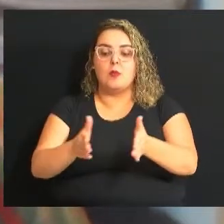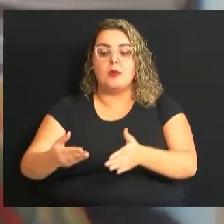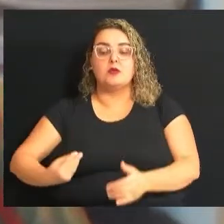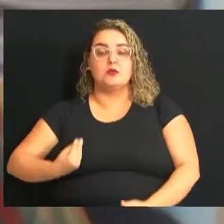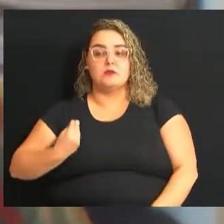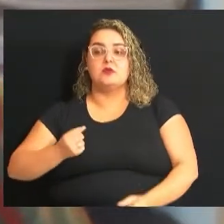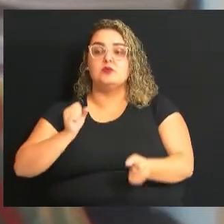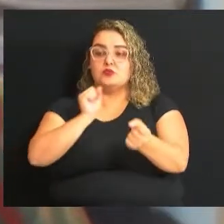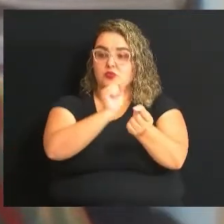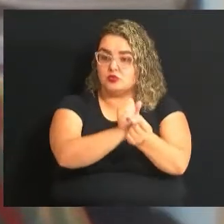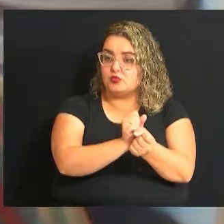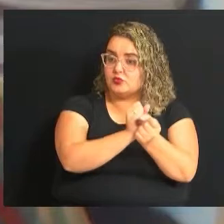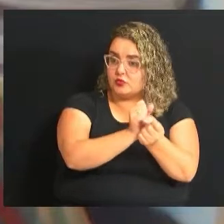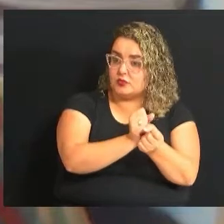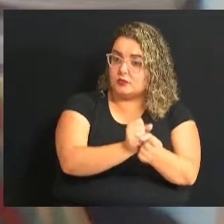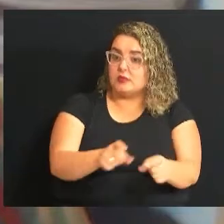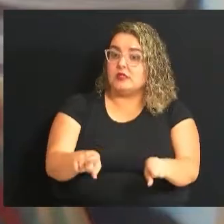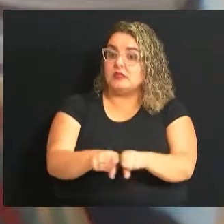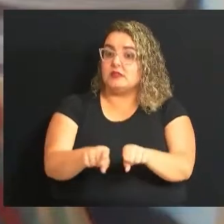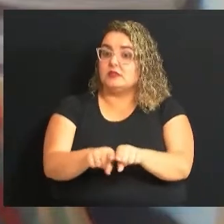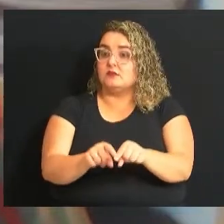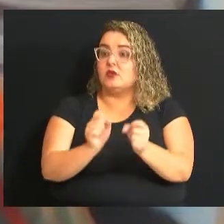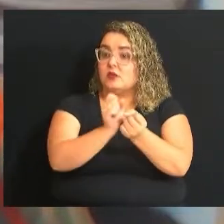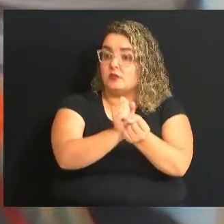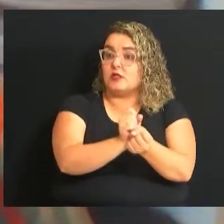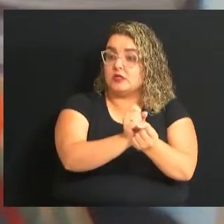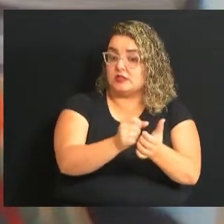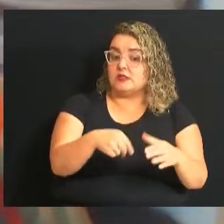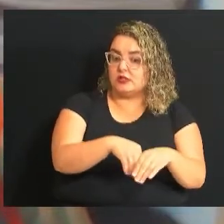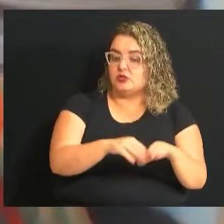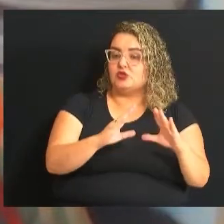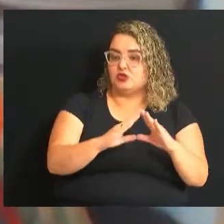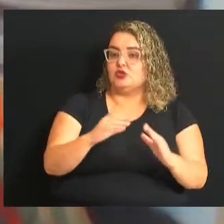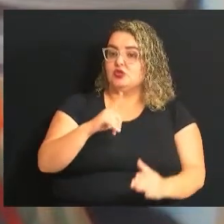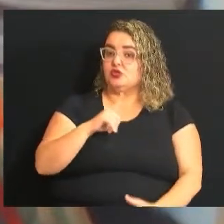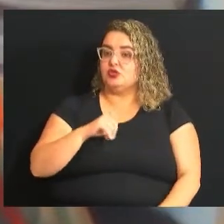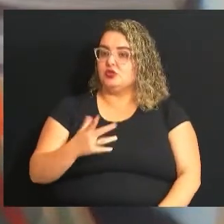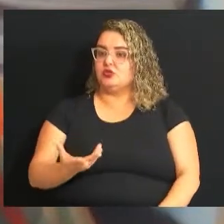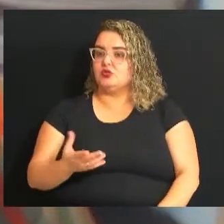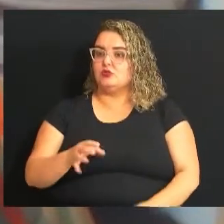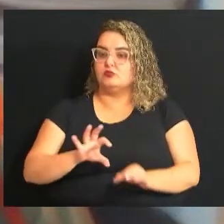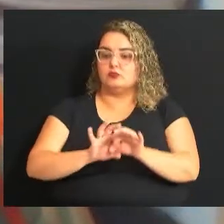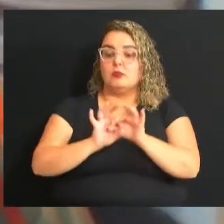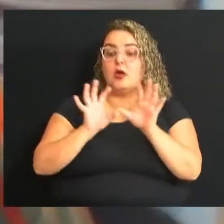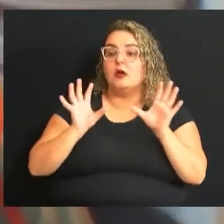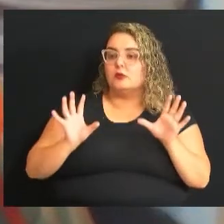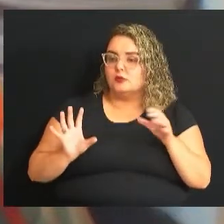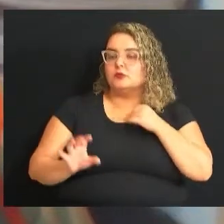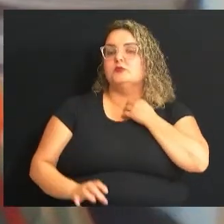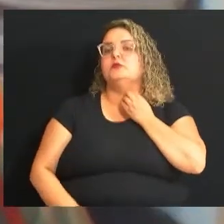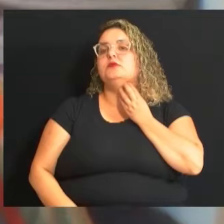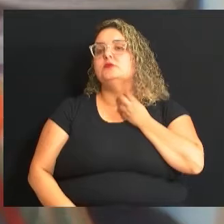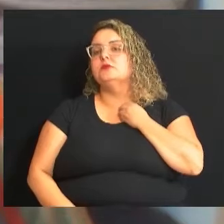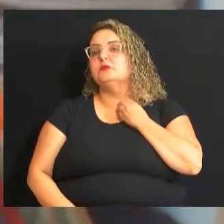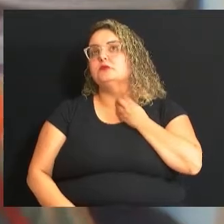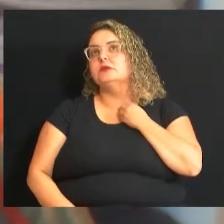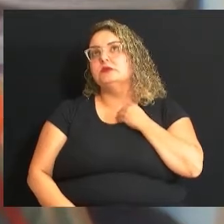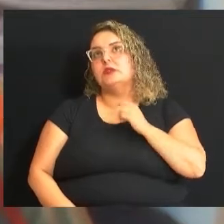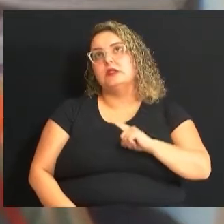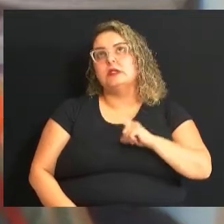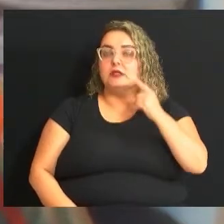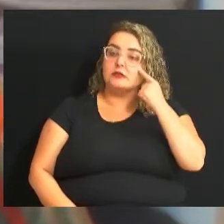ele também, como escravo doméstico, ele tinha uma certa autonomia e a gente presume que